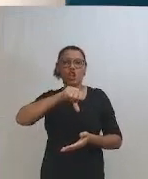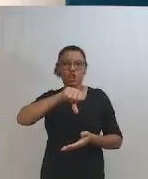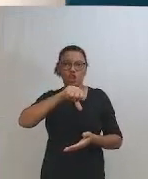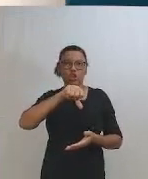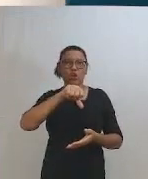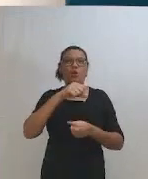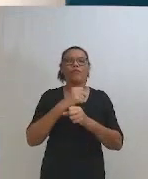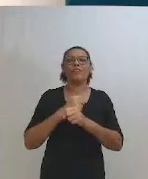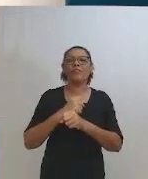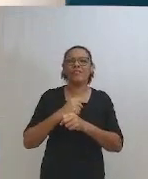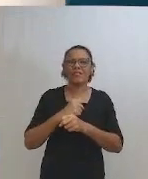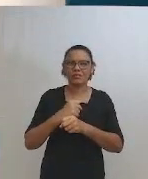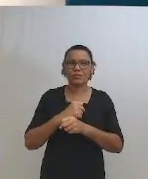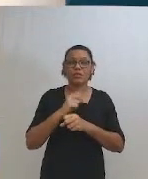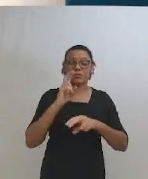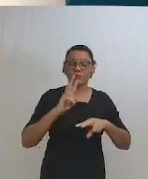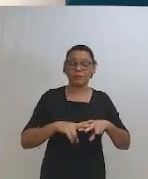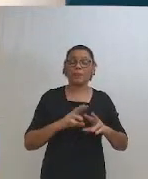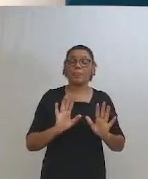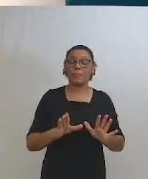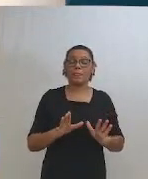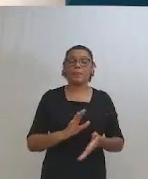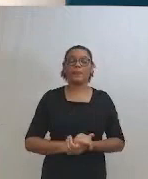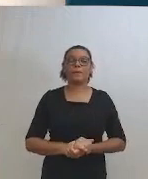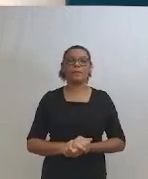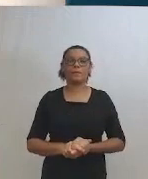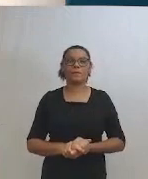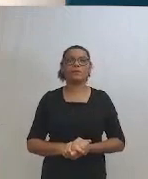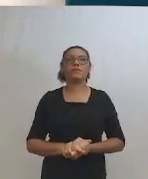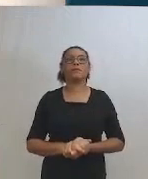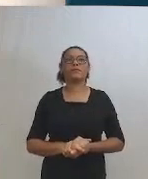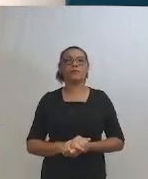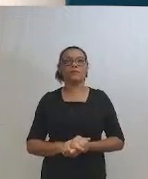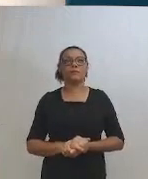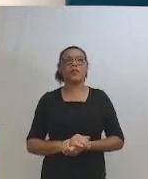já considerada a detração do plano de previsão provisória e tal. Eu faço a condenação.